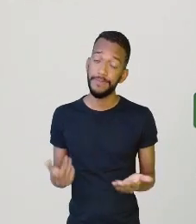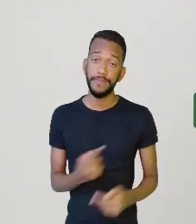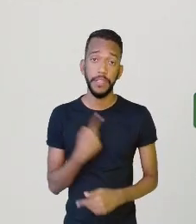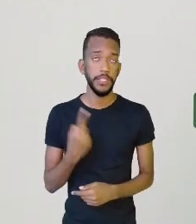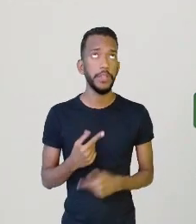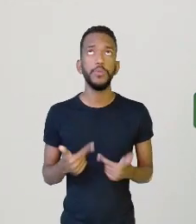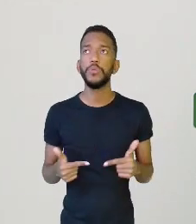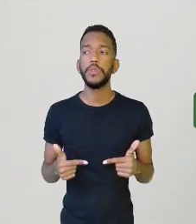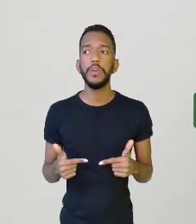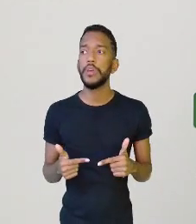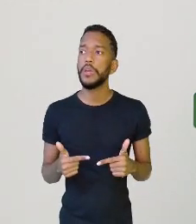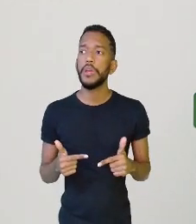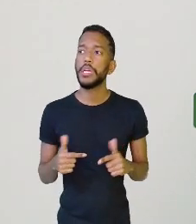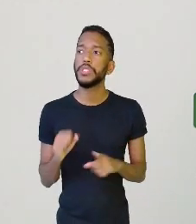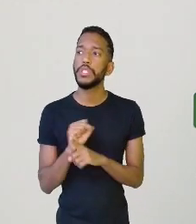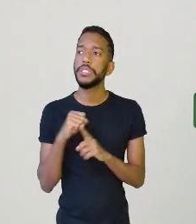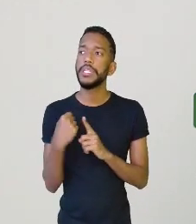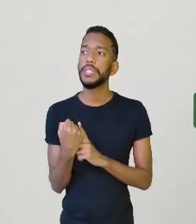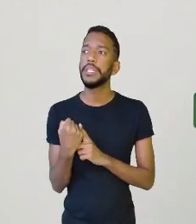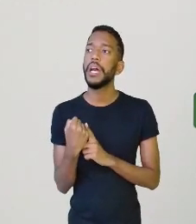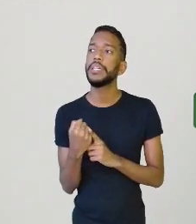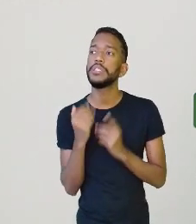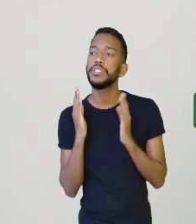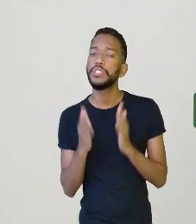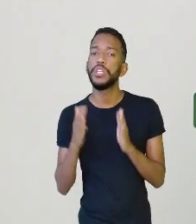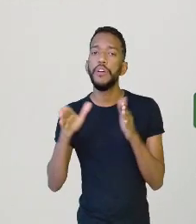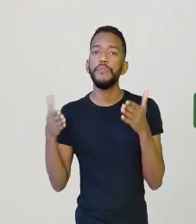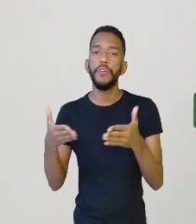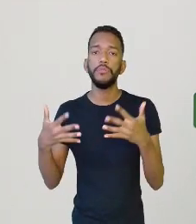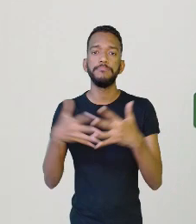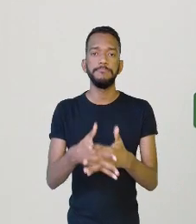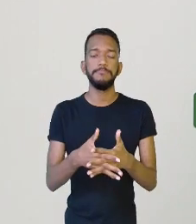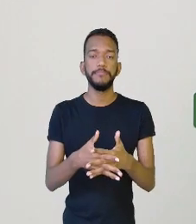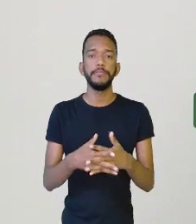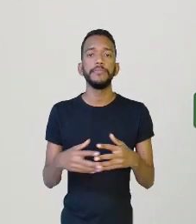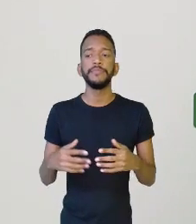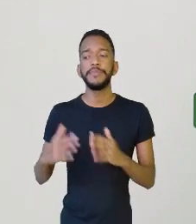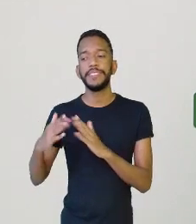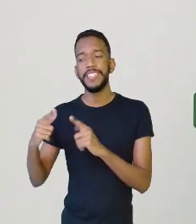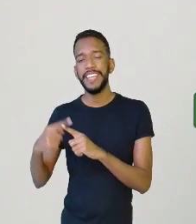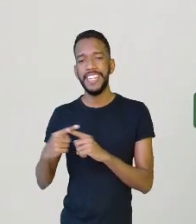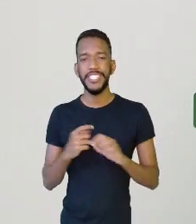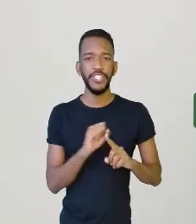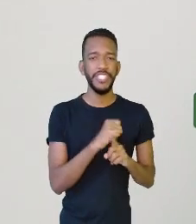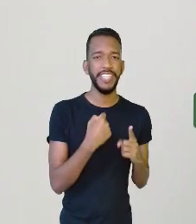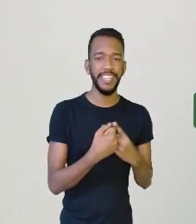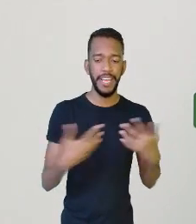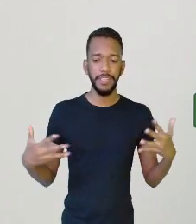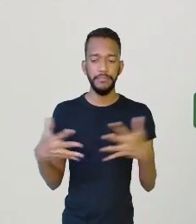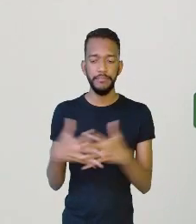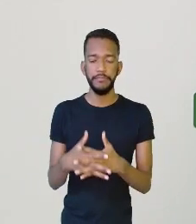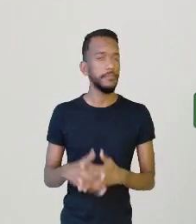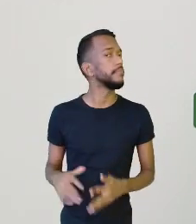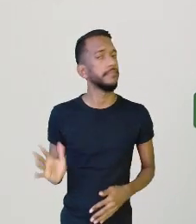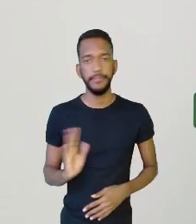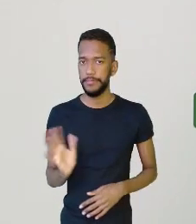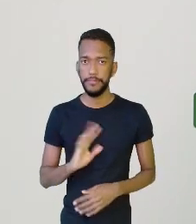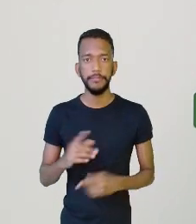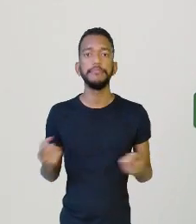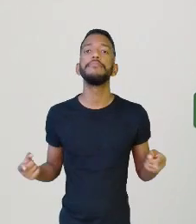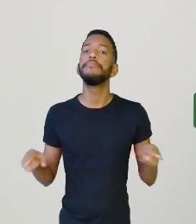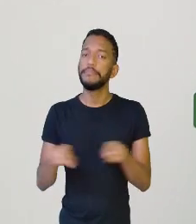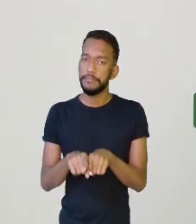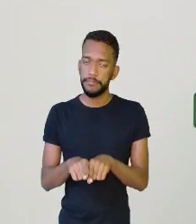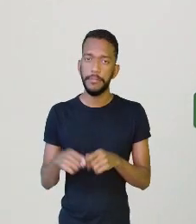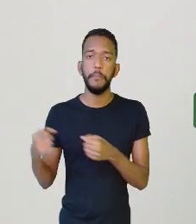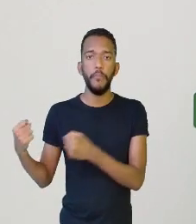não tinha uma sociedade que entrava em conflitos com a igreja. Então, eles tinham